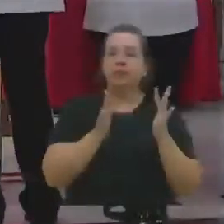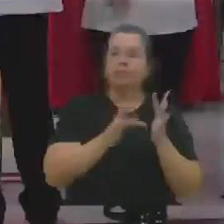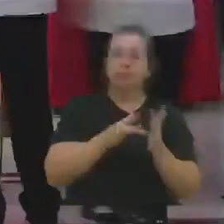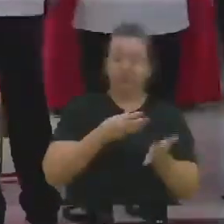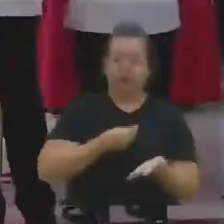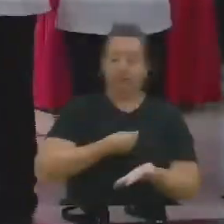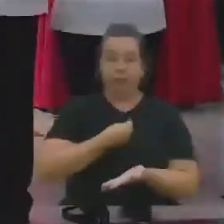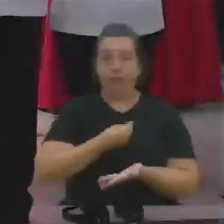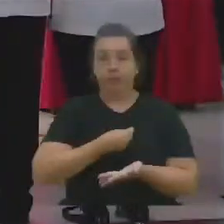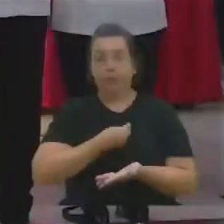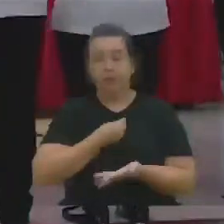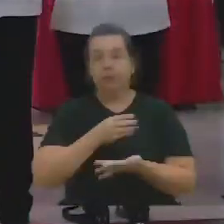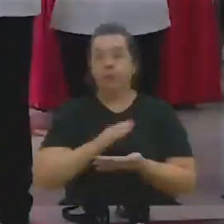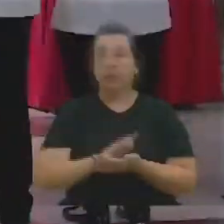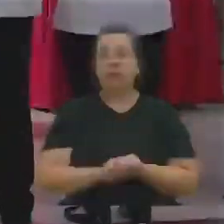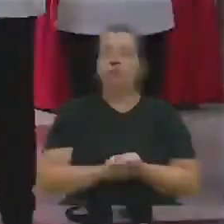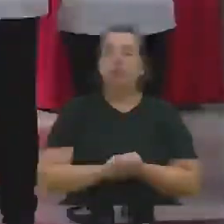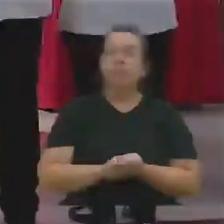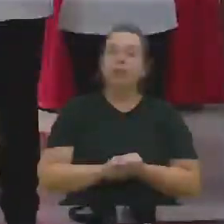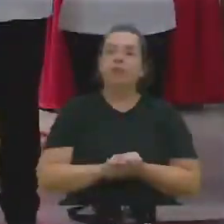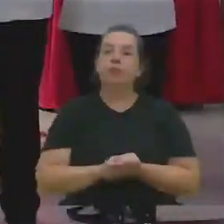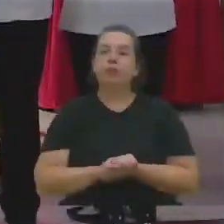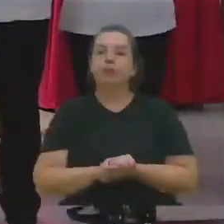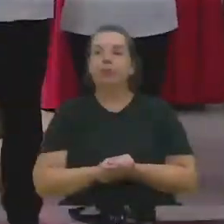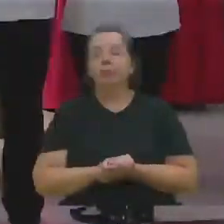Porque Ele vive,